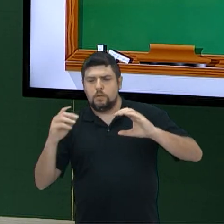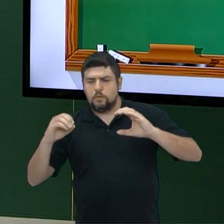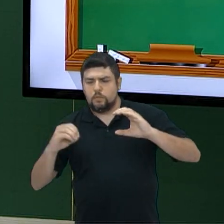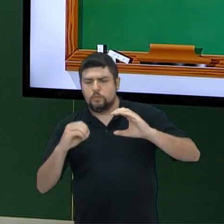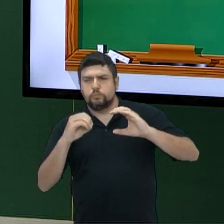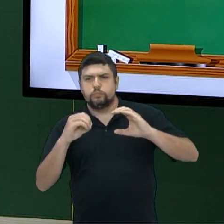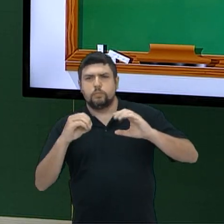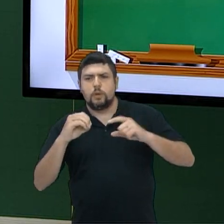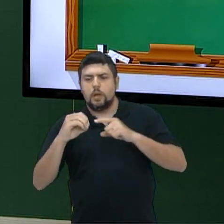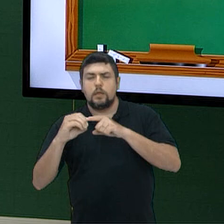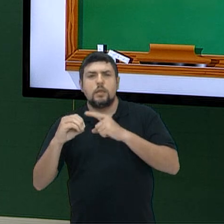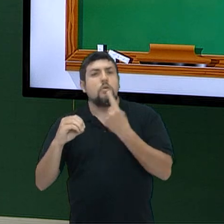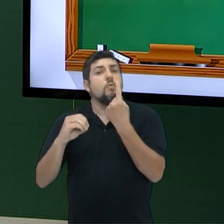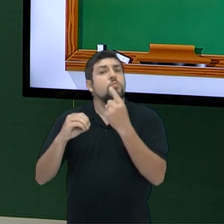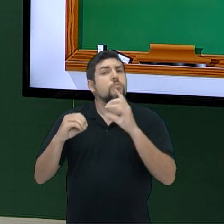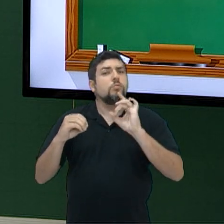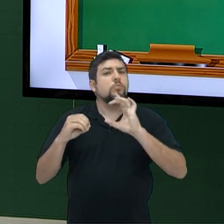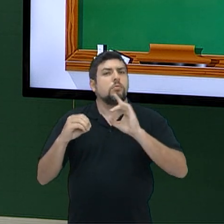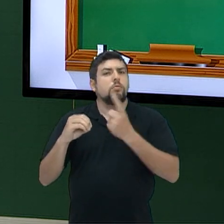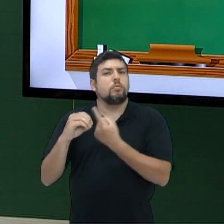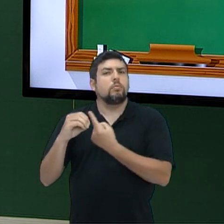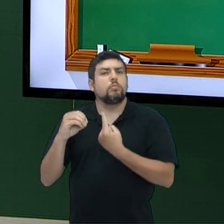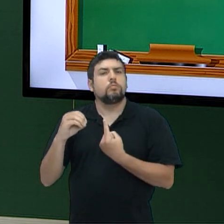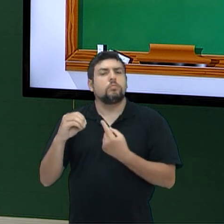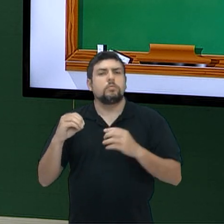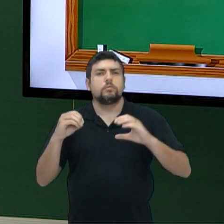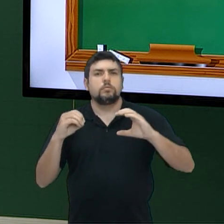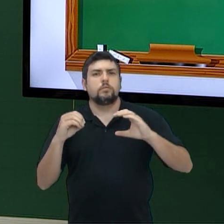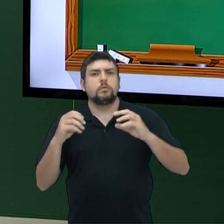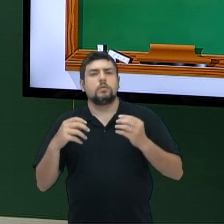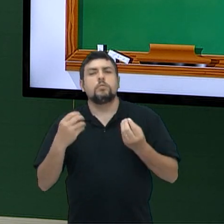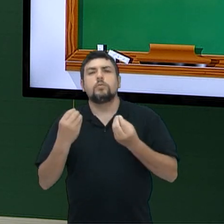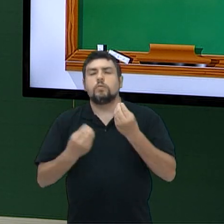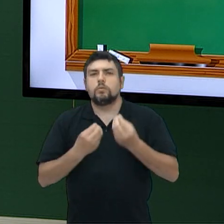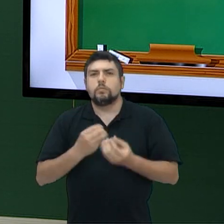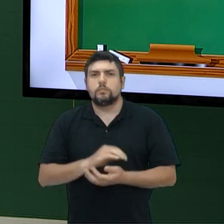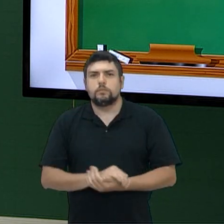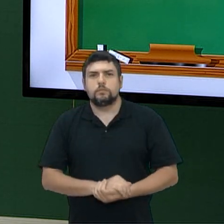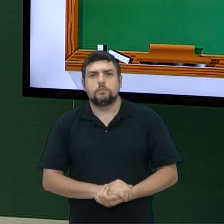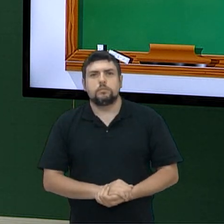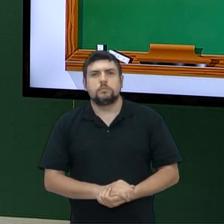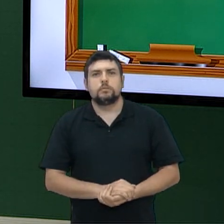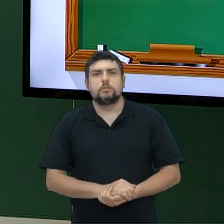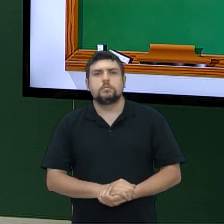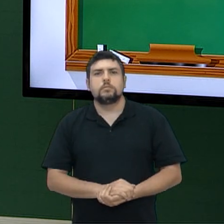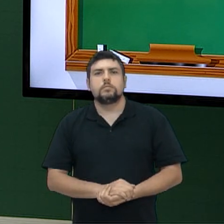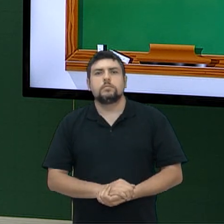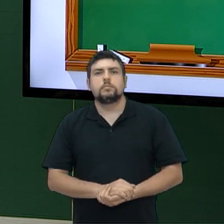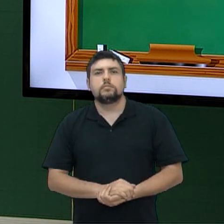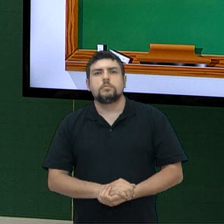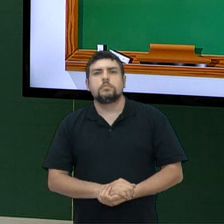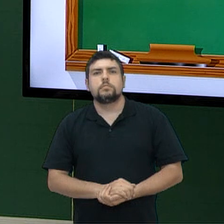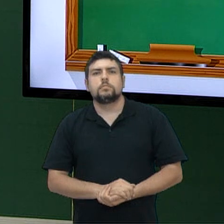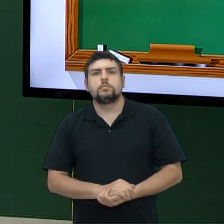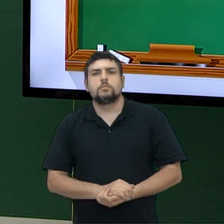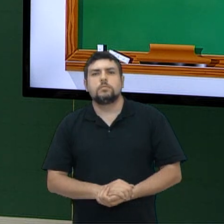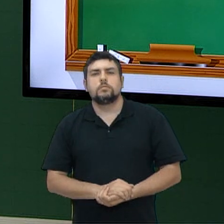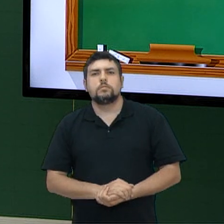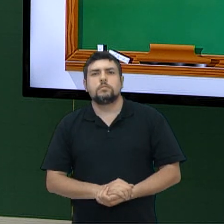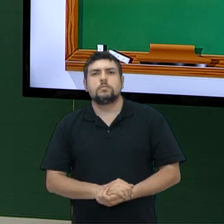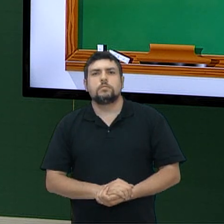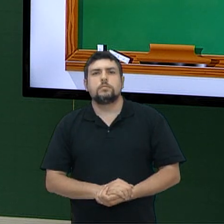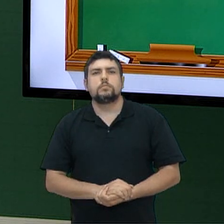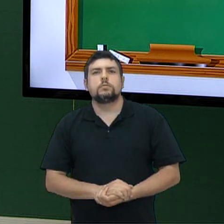Ele se estabiliza com 2 elétrons. Vamos desenhar os elétrons do hidrogênio